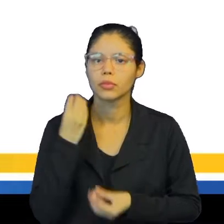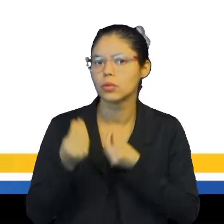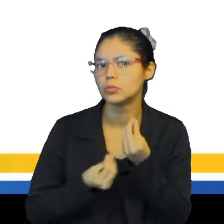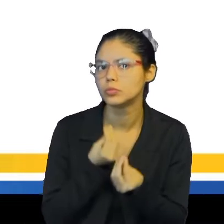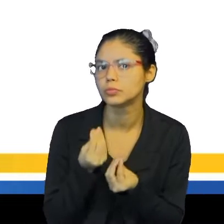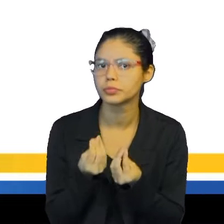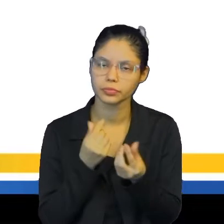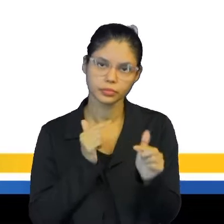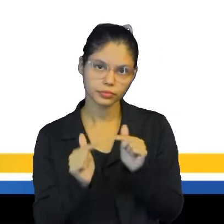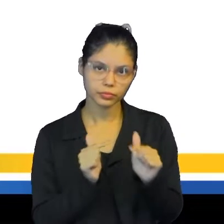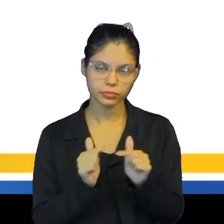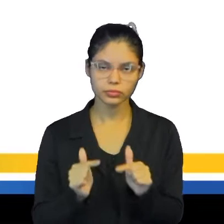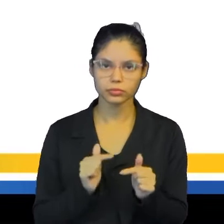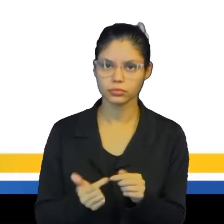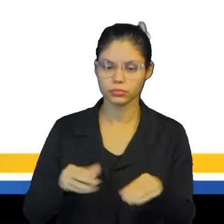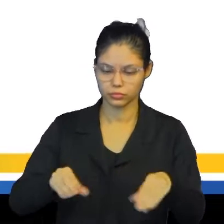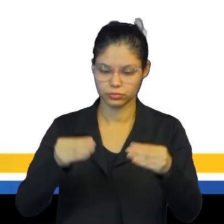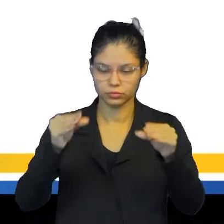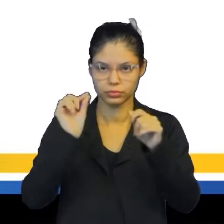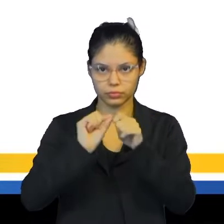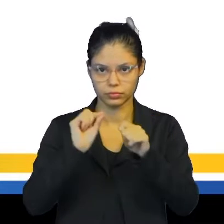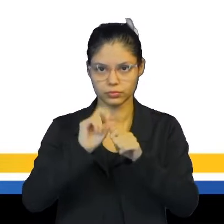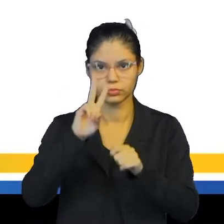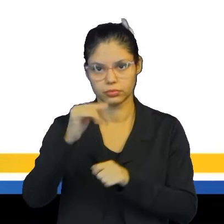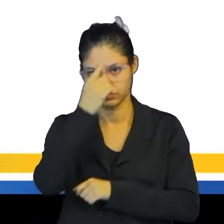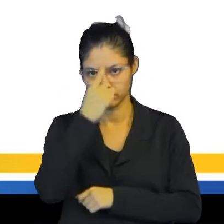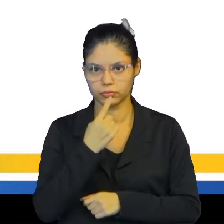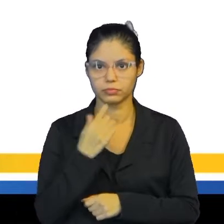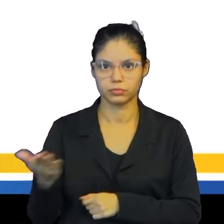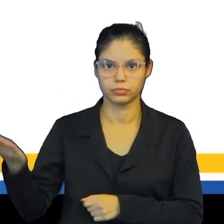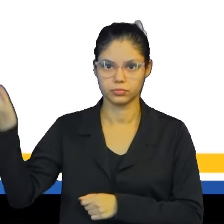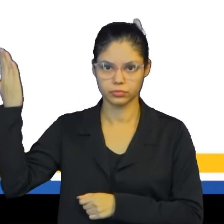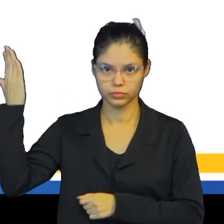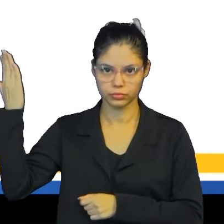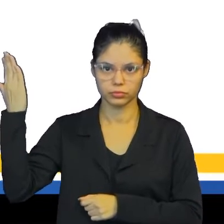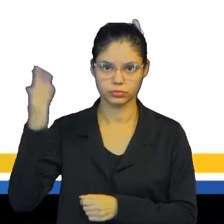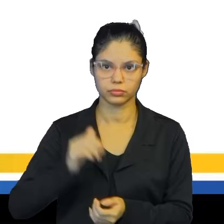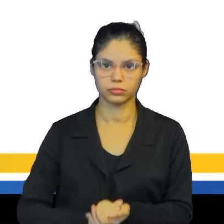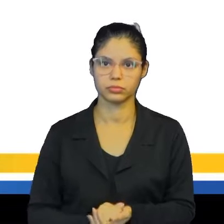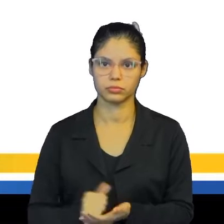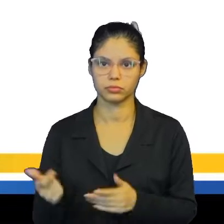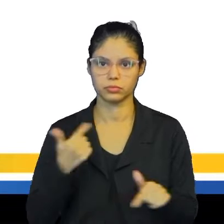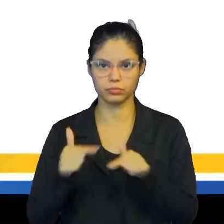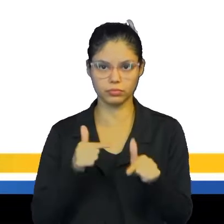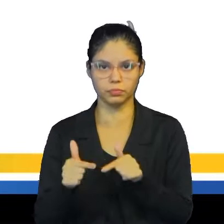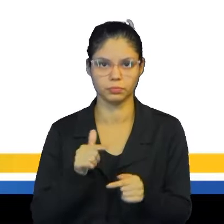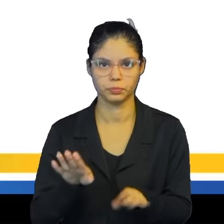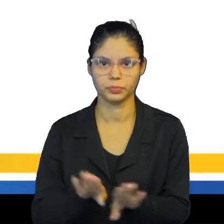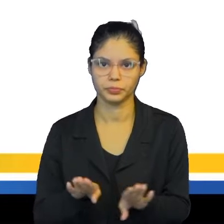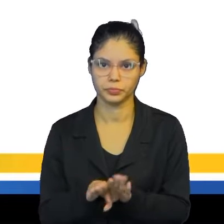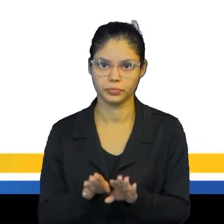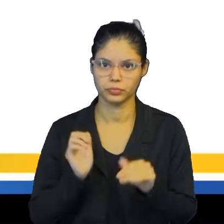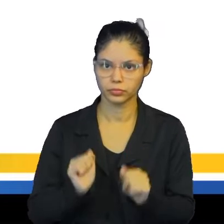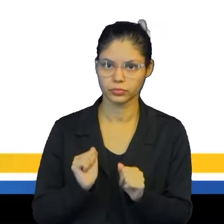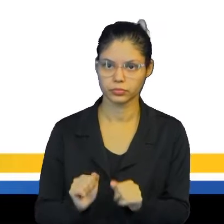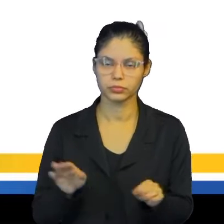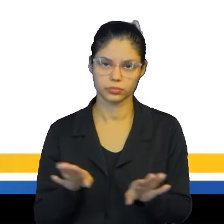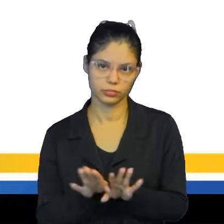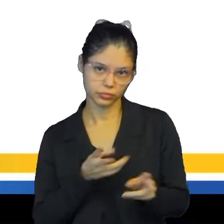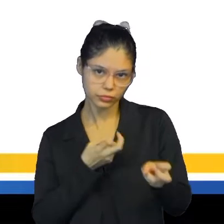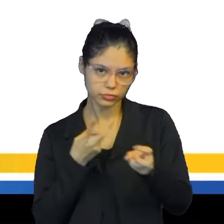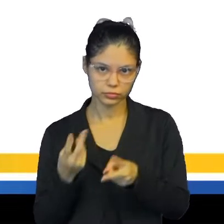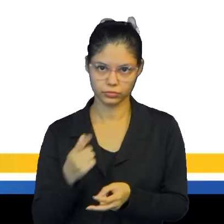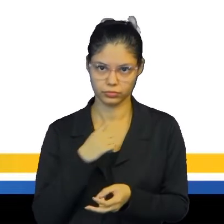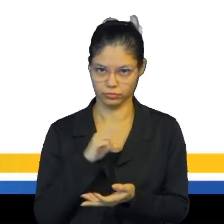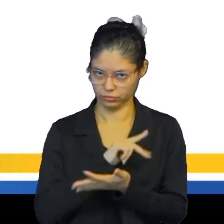como que vai trabalhar as formas que vão ficando, né? Na imagem a gente pode observar o artista ali trabalhando e a gente pode também